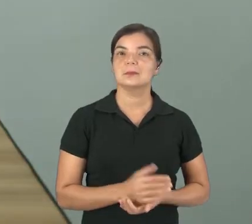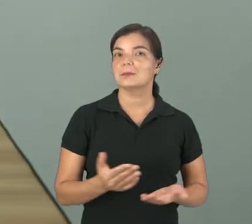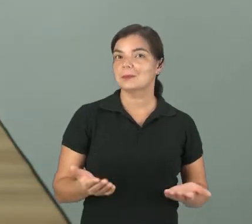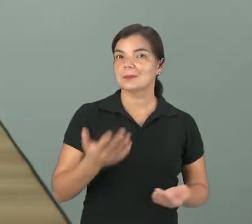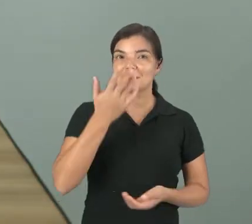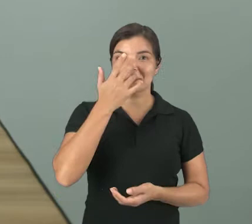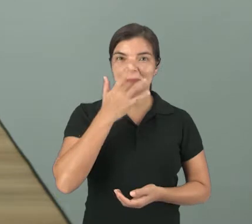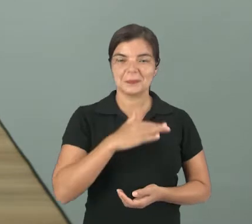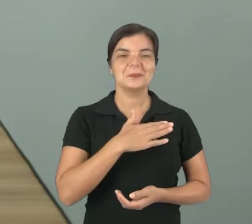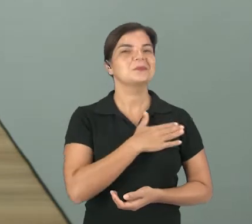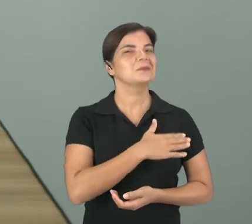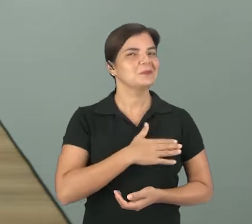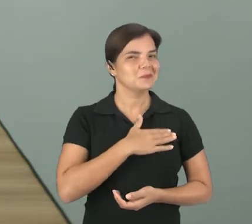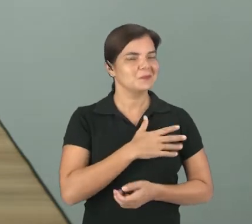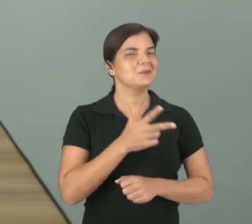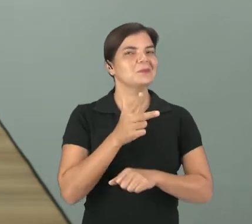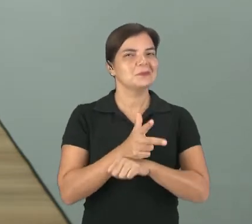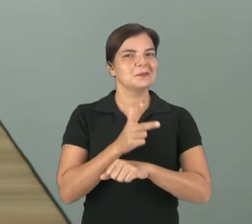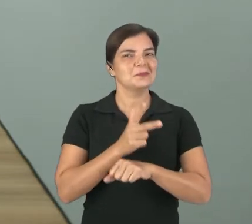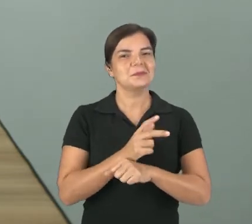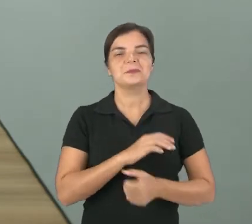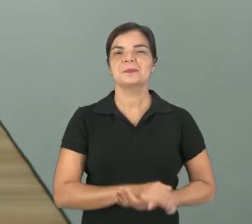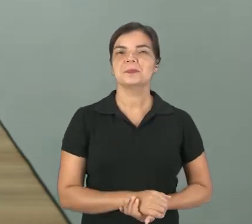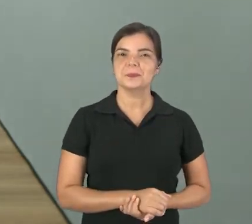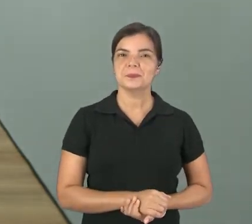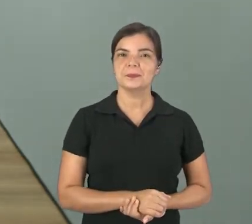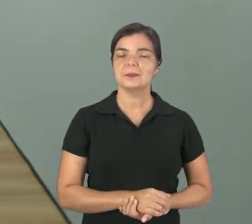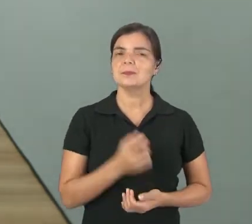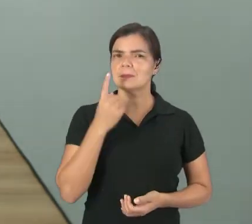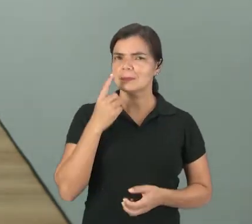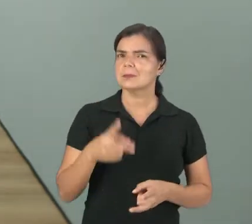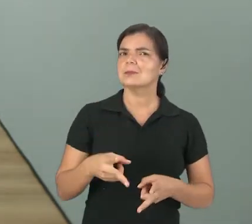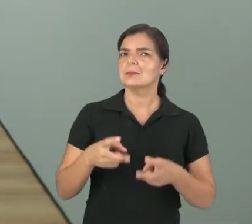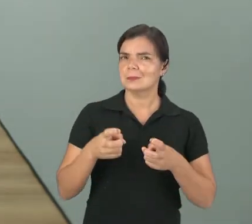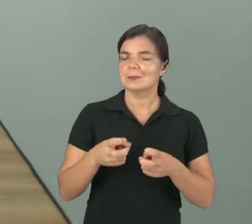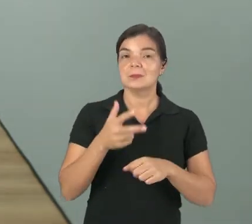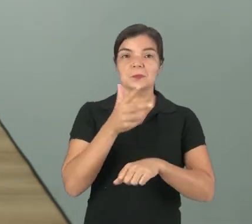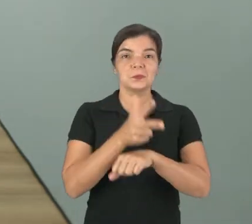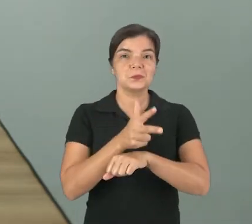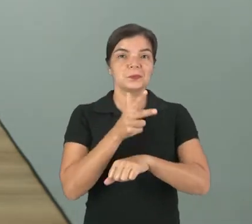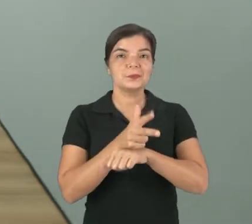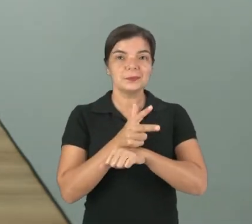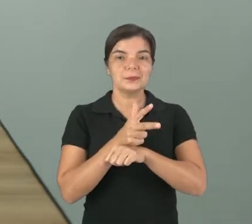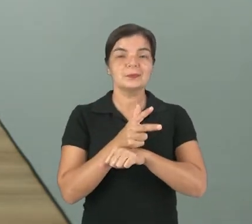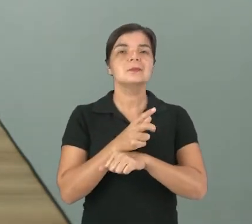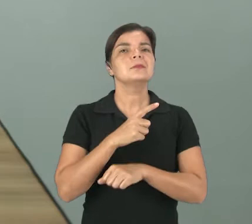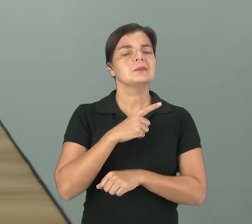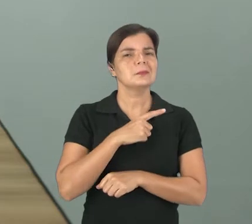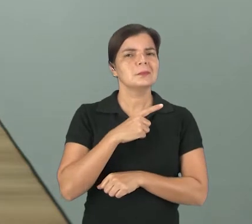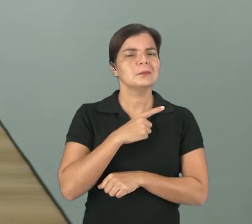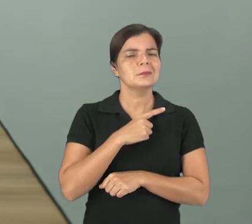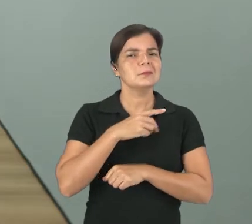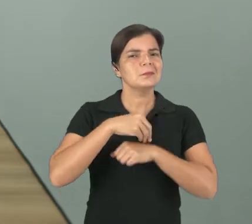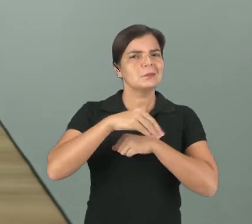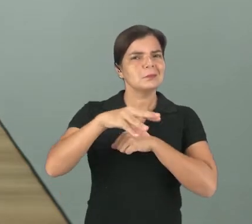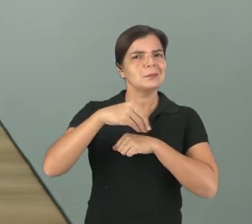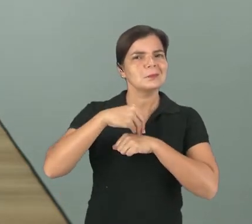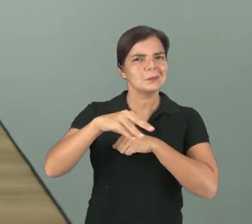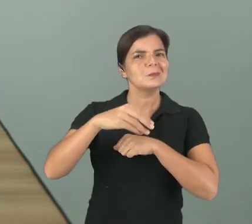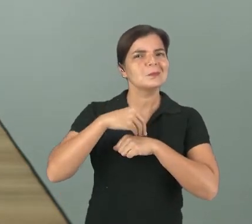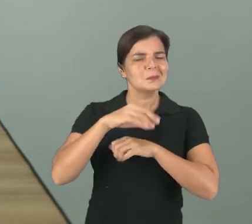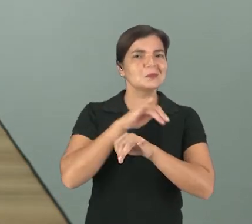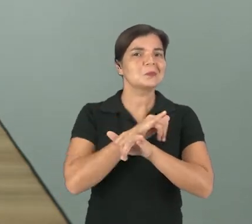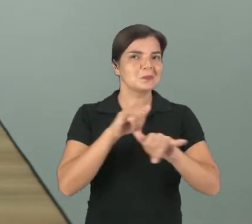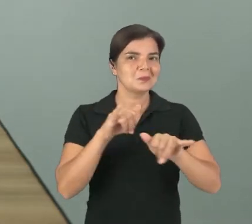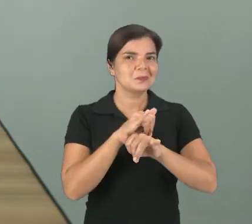E aí, crianças, gostaram do vídeo? Bom, vocês perceberam nesse vídeo que ele tenta nos transmitir uma